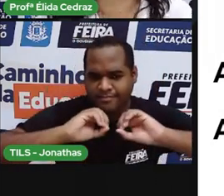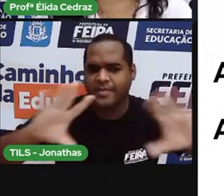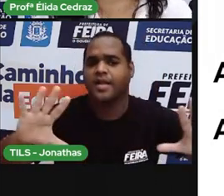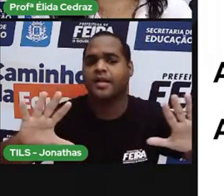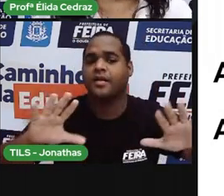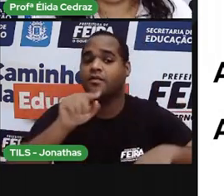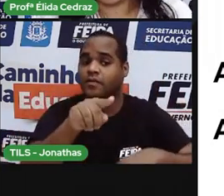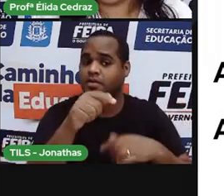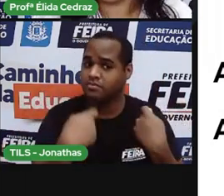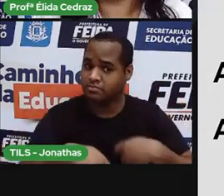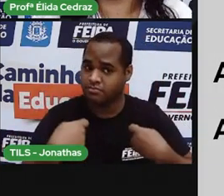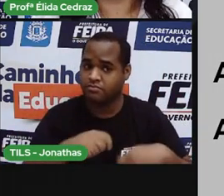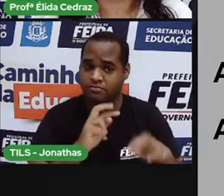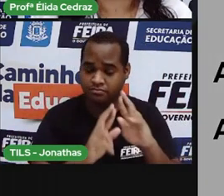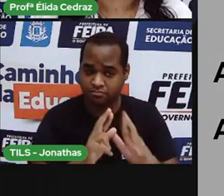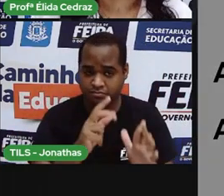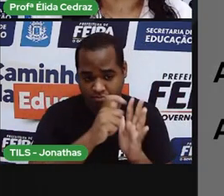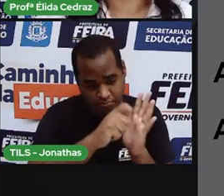que vocês